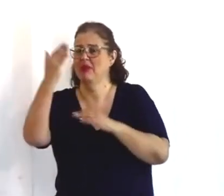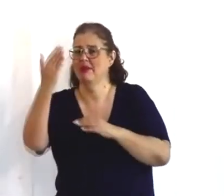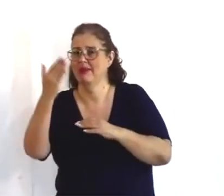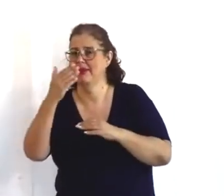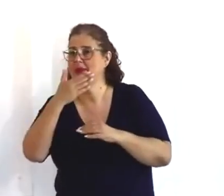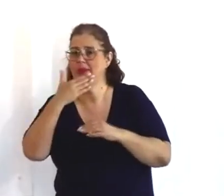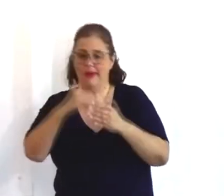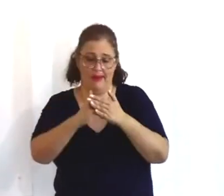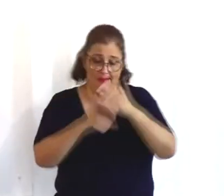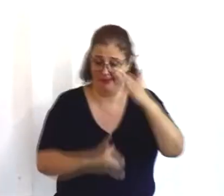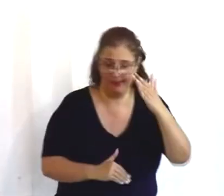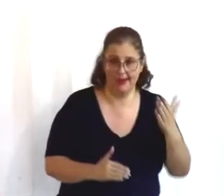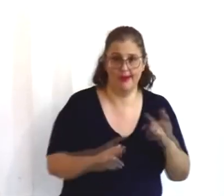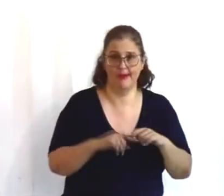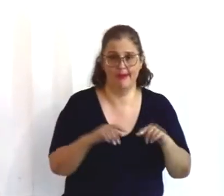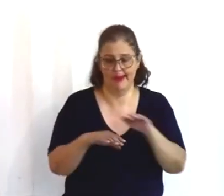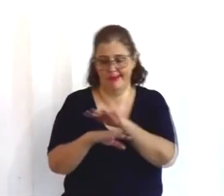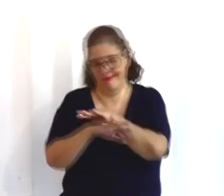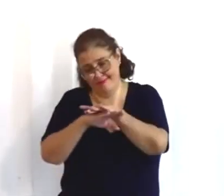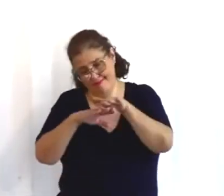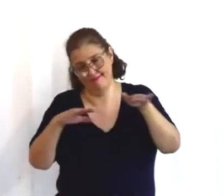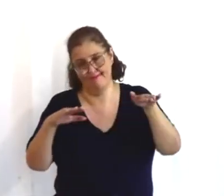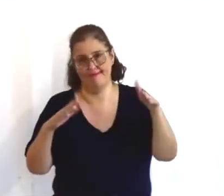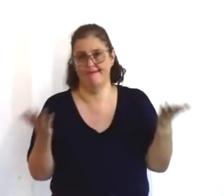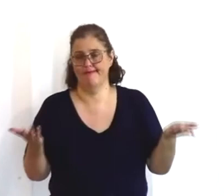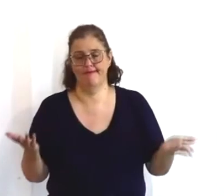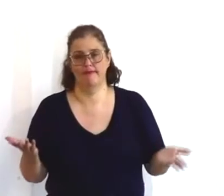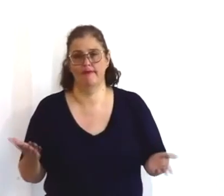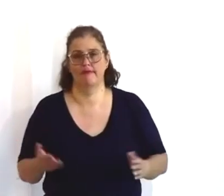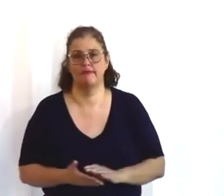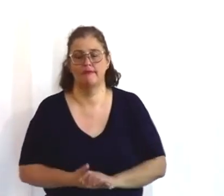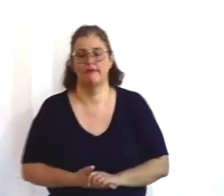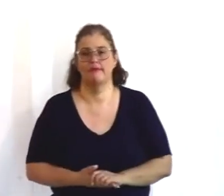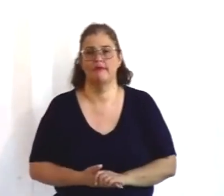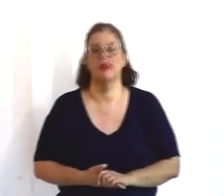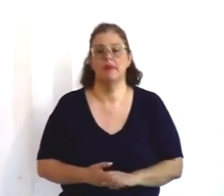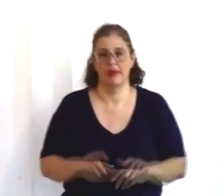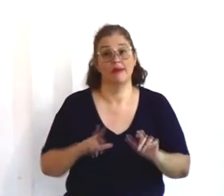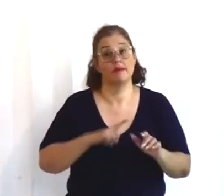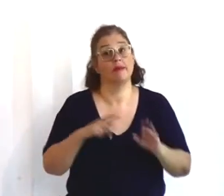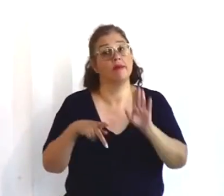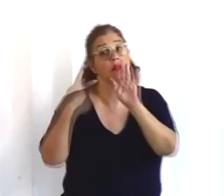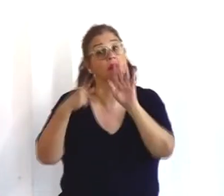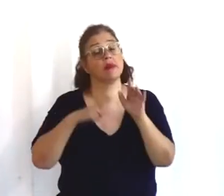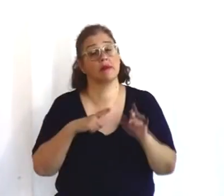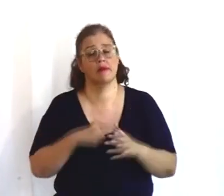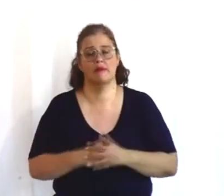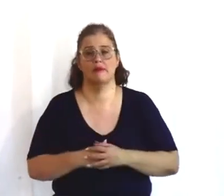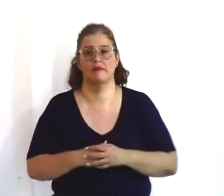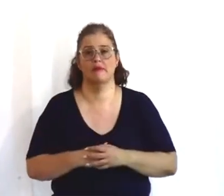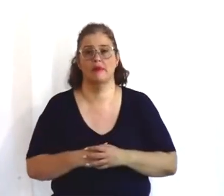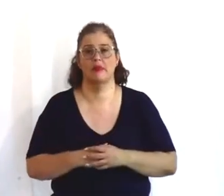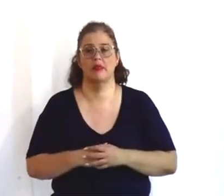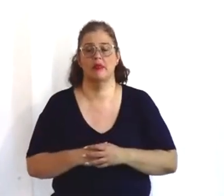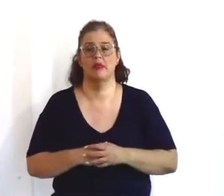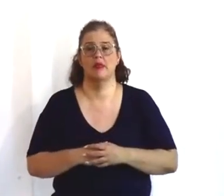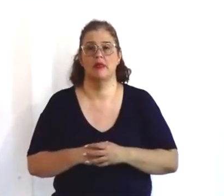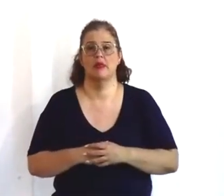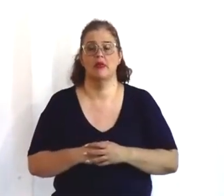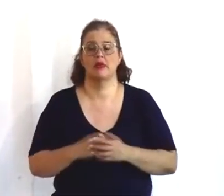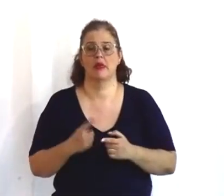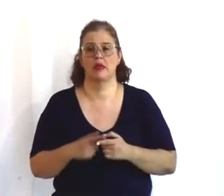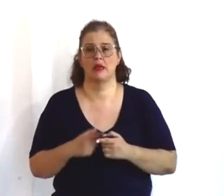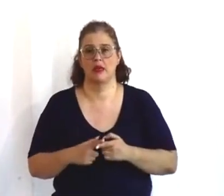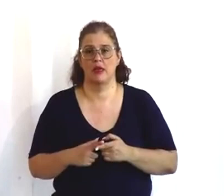dar-lhe-ei sentar-se comigo no meu trono, assim como também eu venci e me sentei com o meu Pai